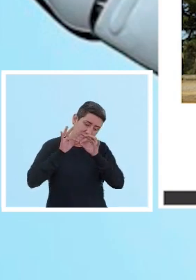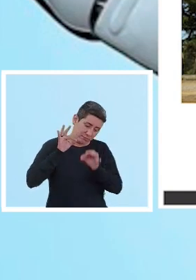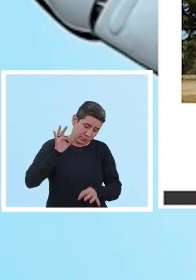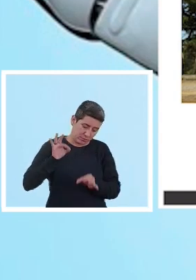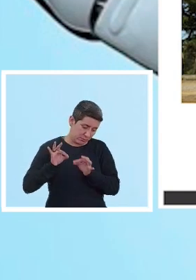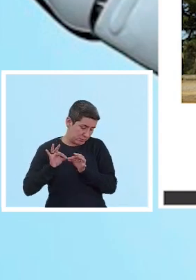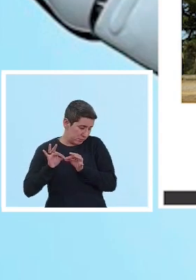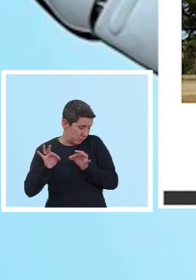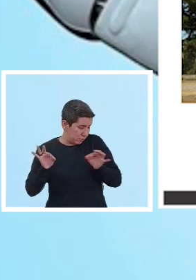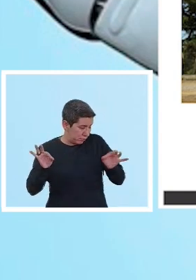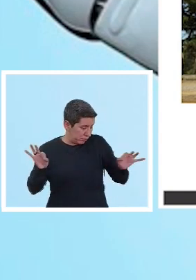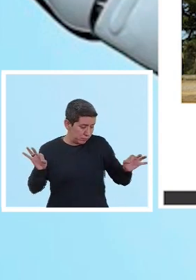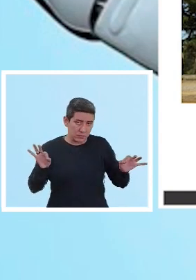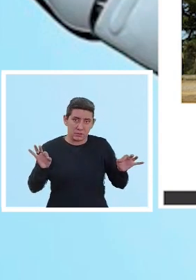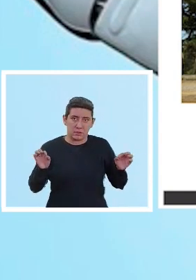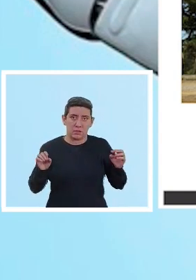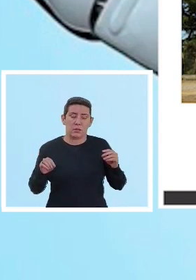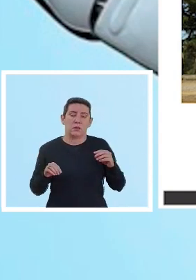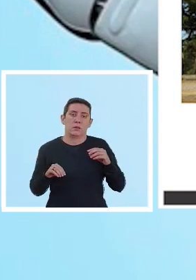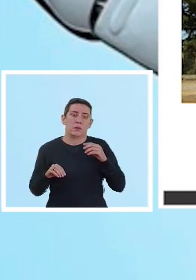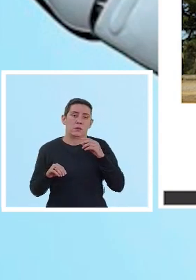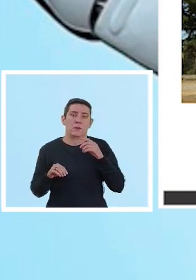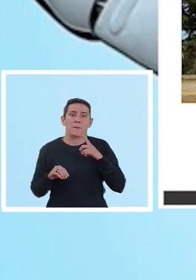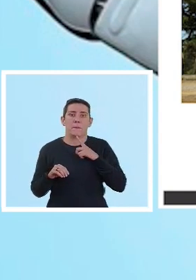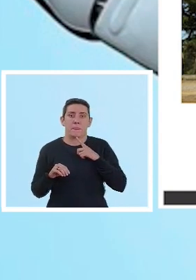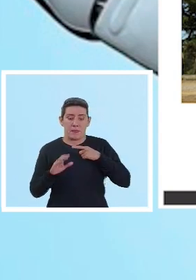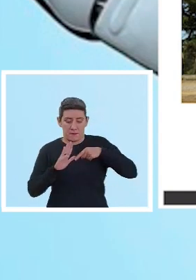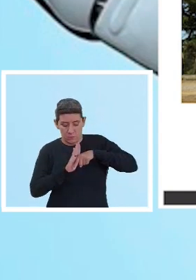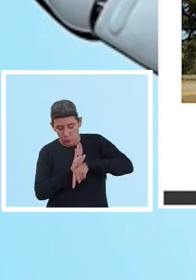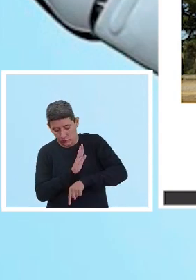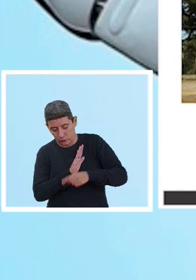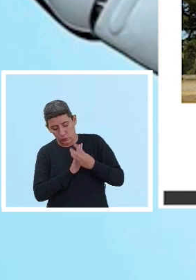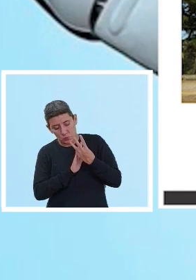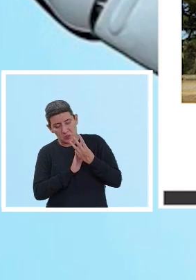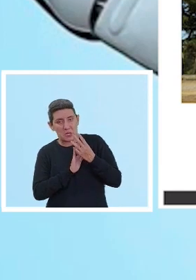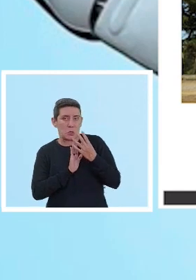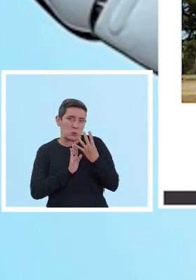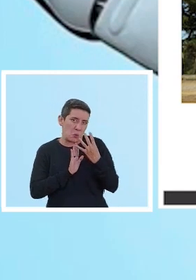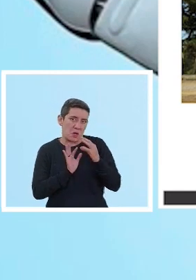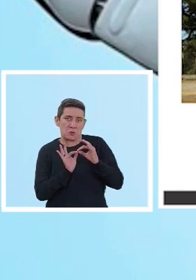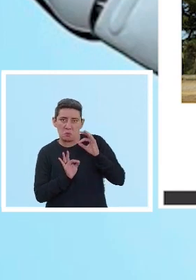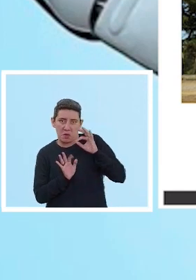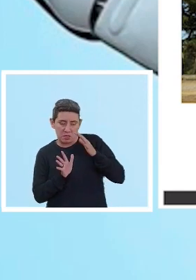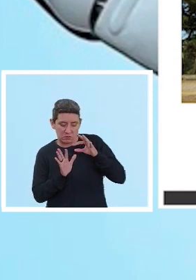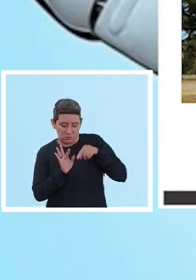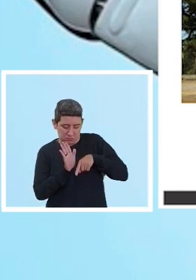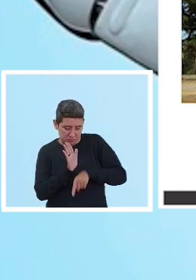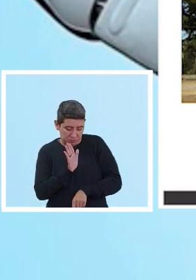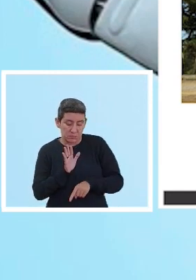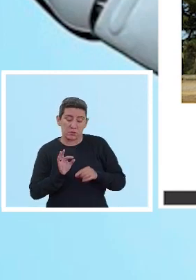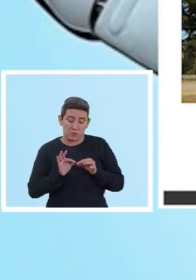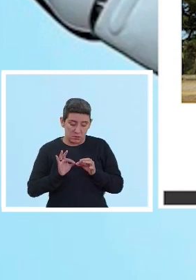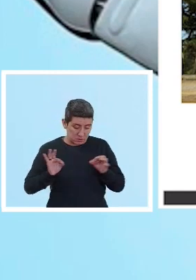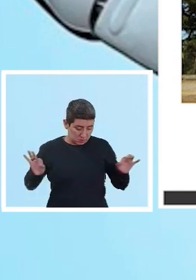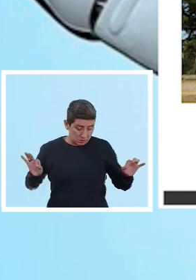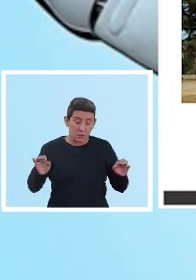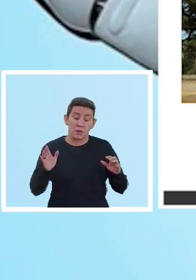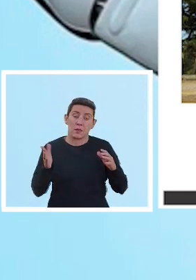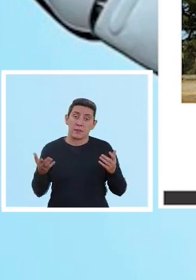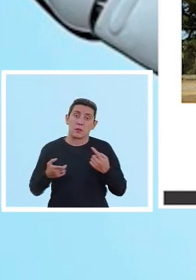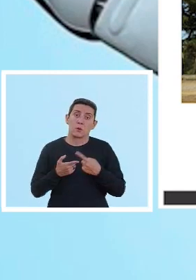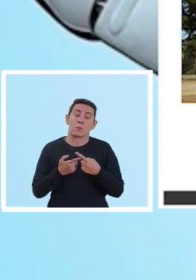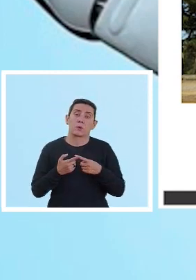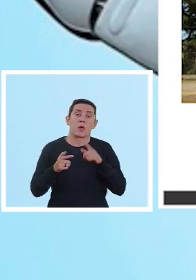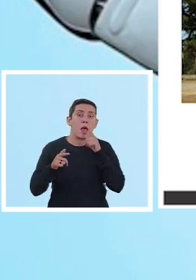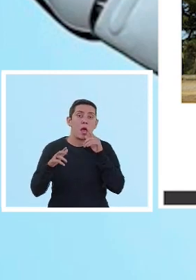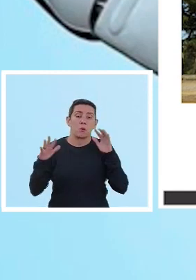né 3M 4m de profundidade e e para ali porque as plantações nessa época do ano no